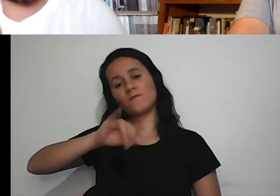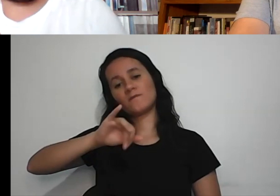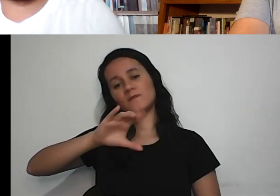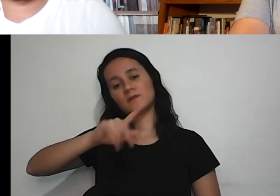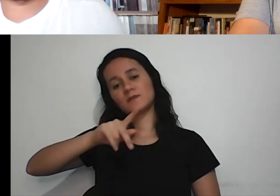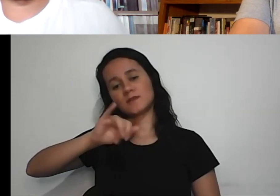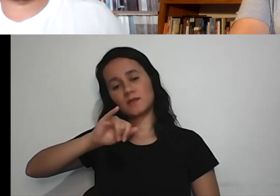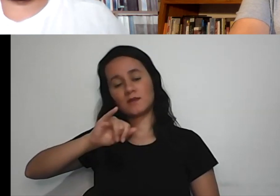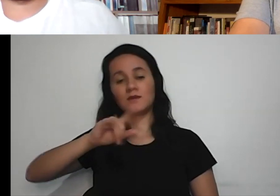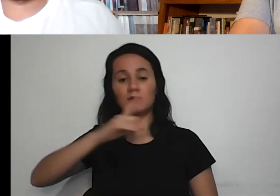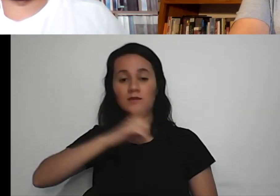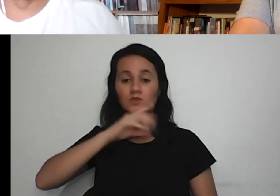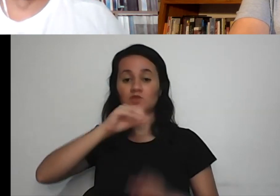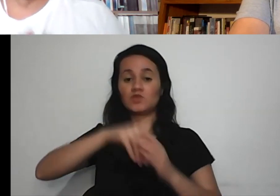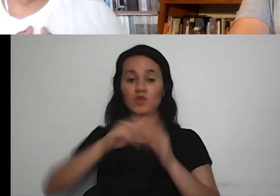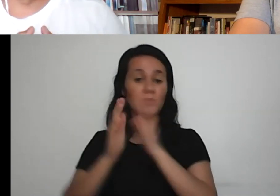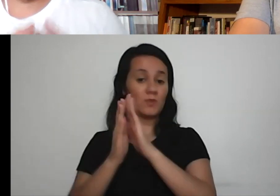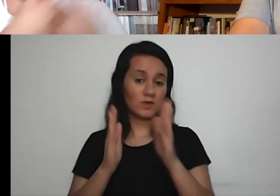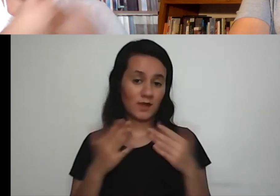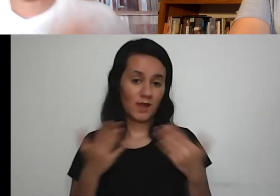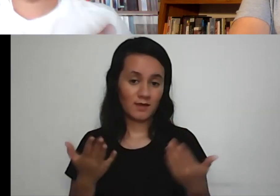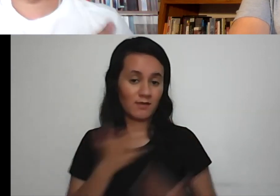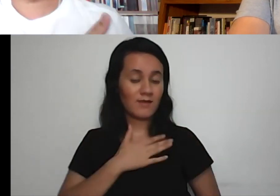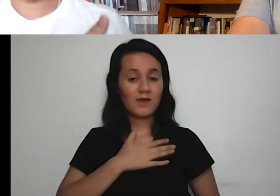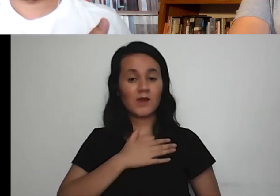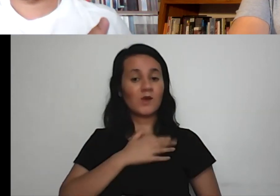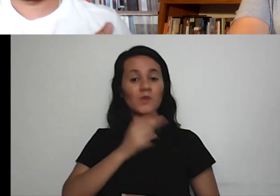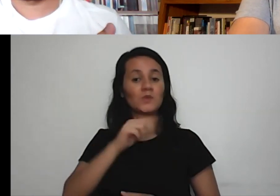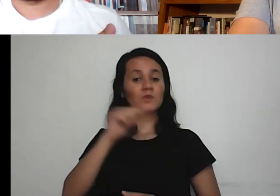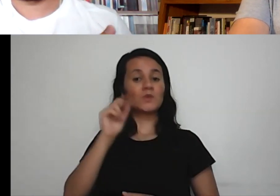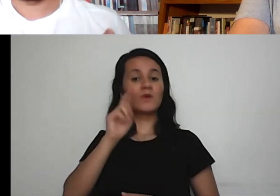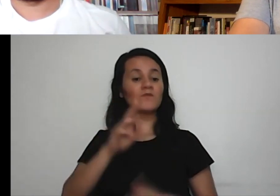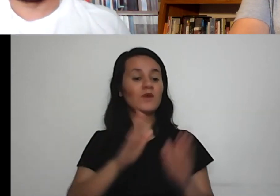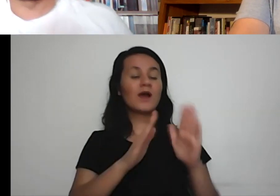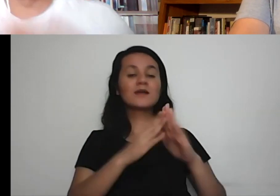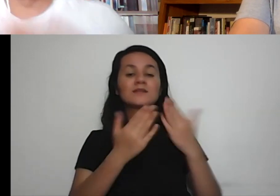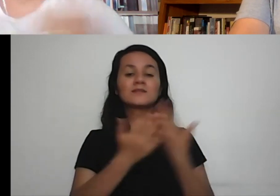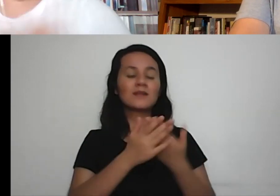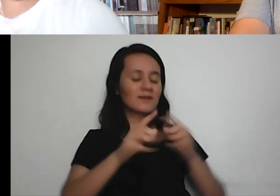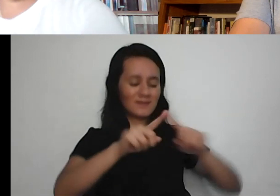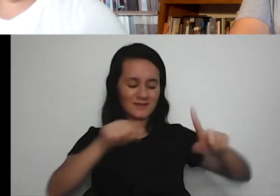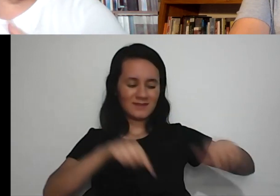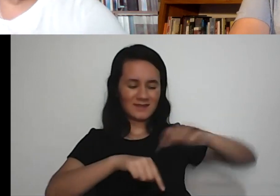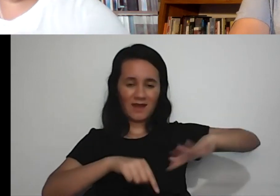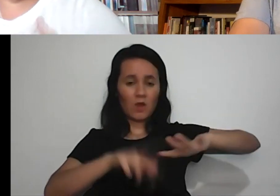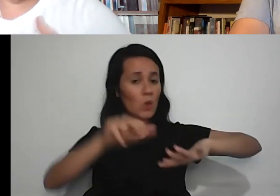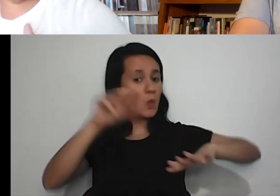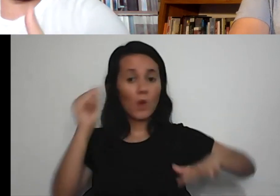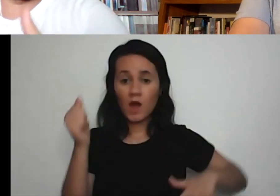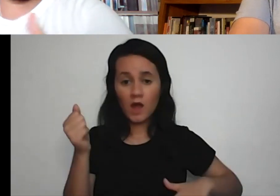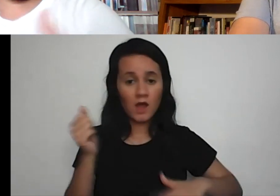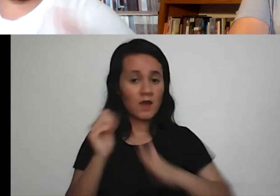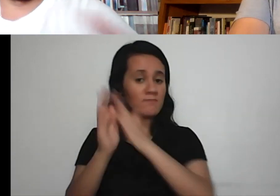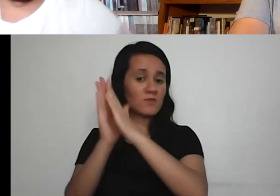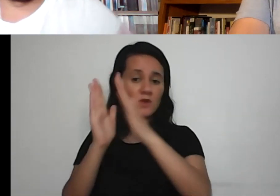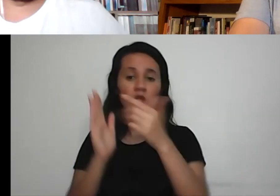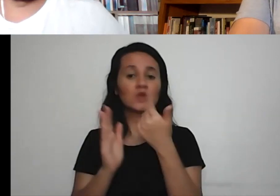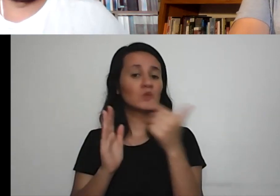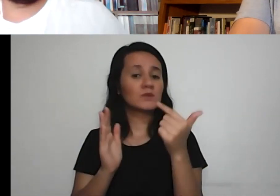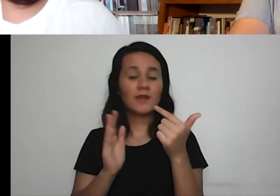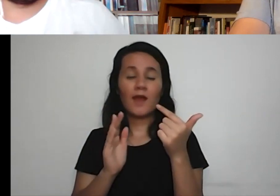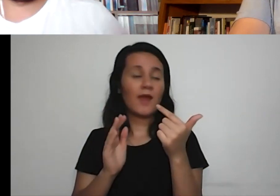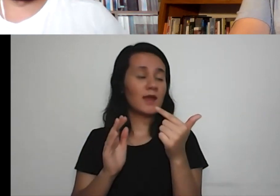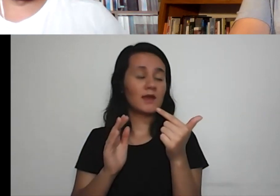tinha o Mayakovsky na biblioteca. E eu nunca apareceu na sala de aula, o bibliotecário, a biblioteca não tinha uma ação,